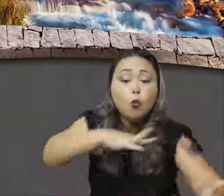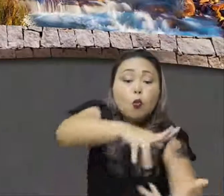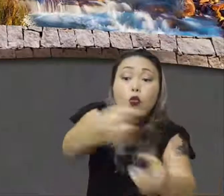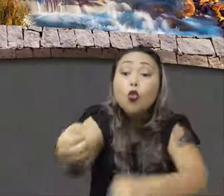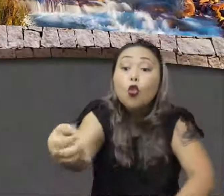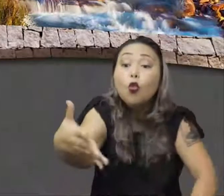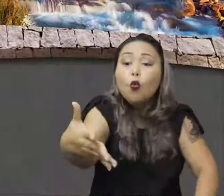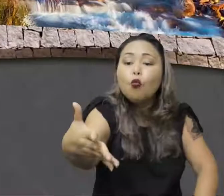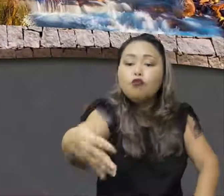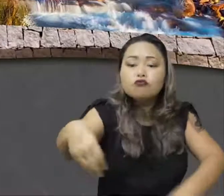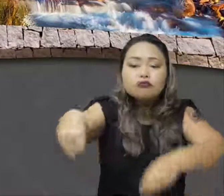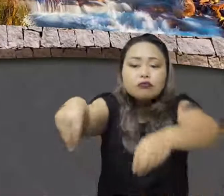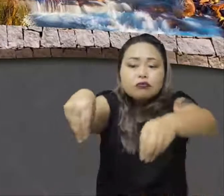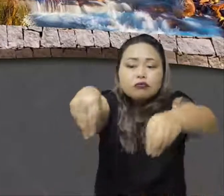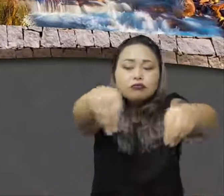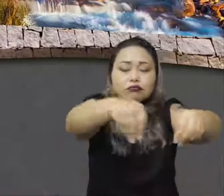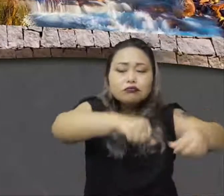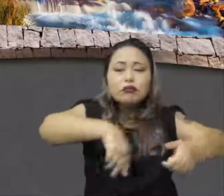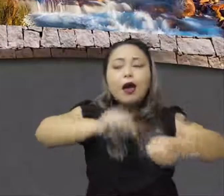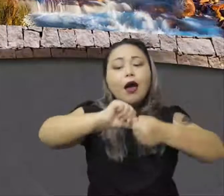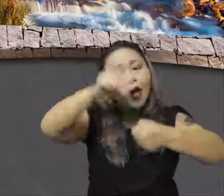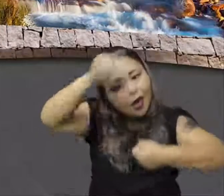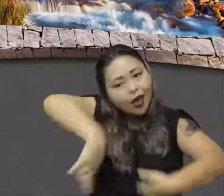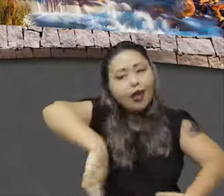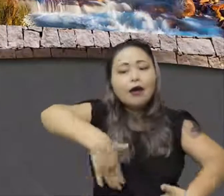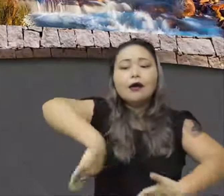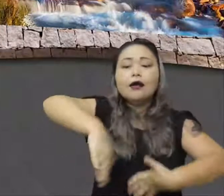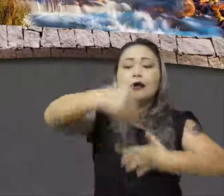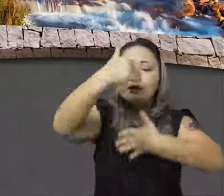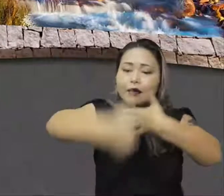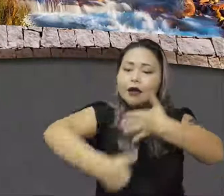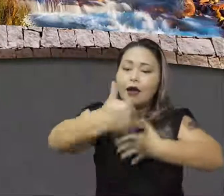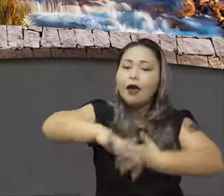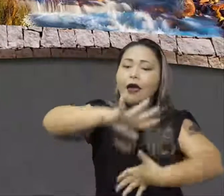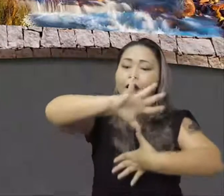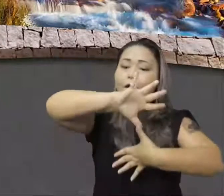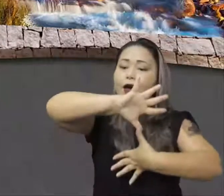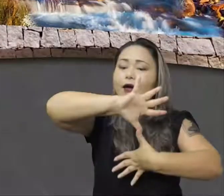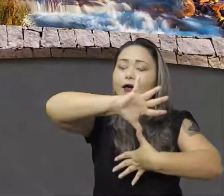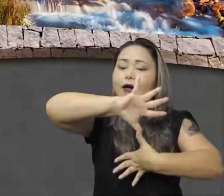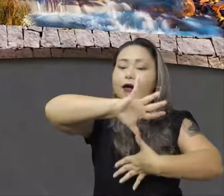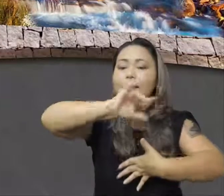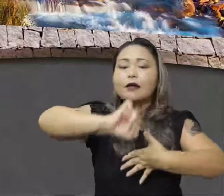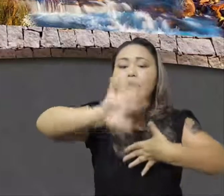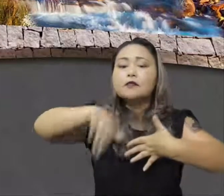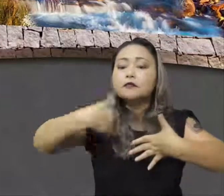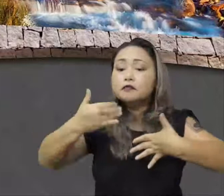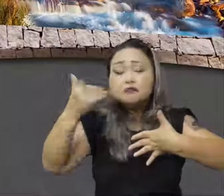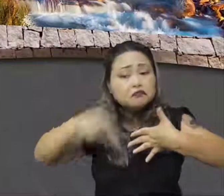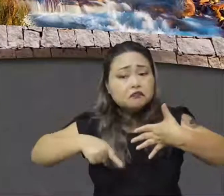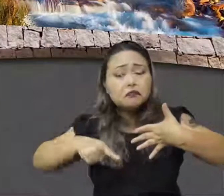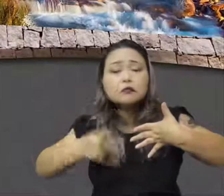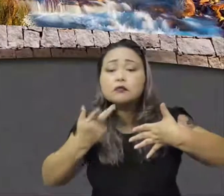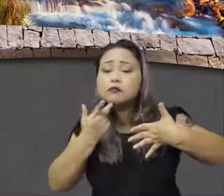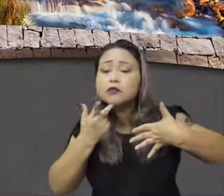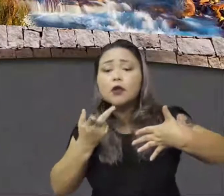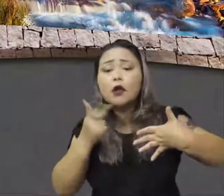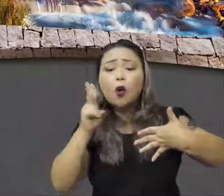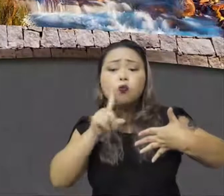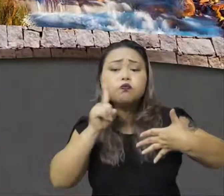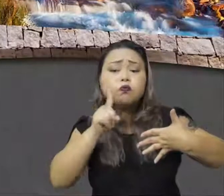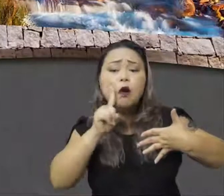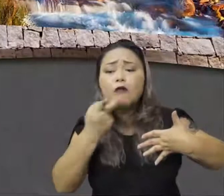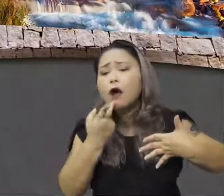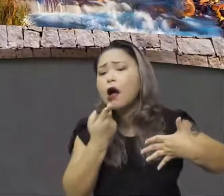novo? É o continente americano. É muito comum você falar dos Estados Unidos